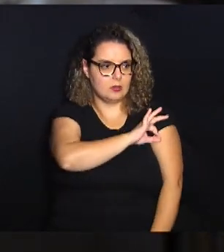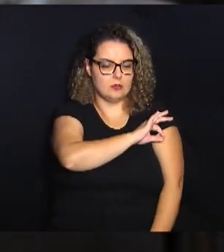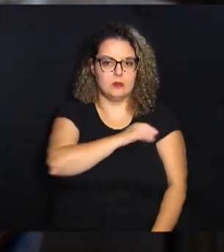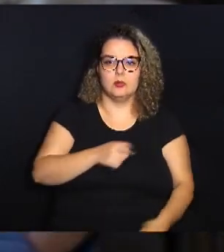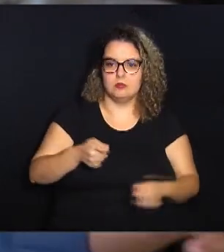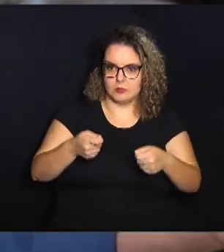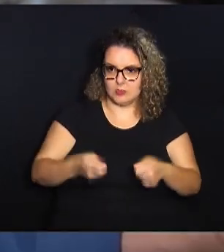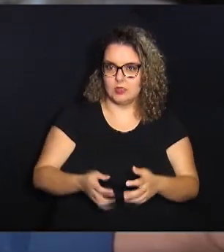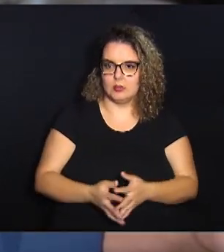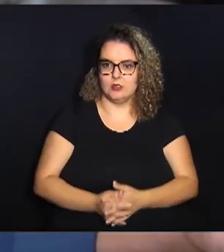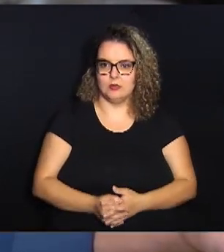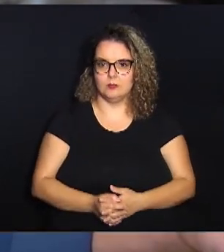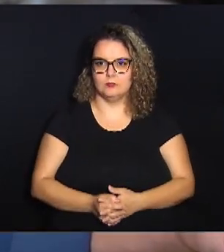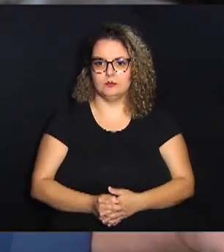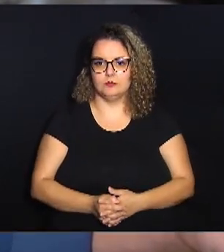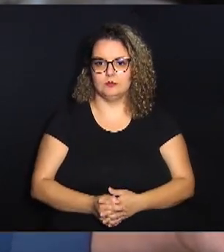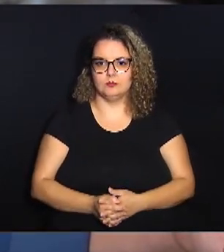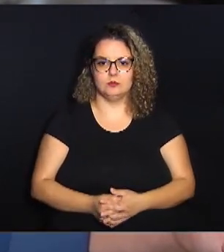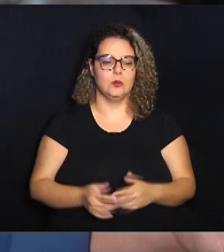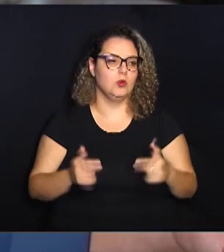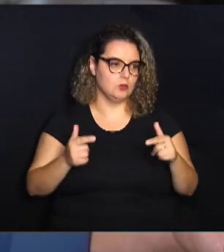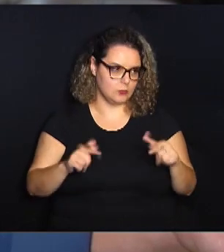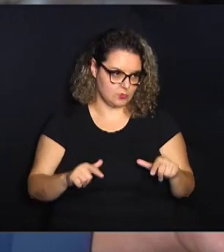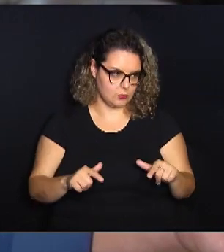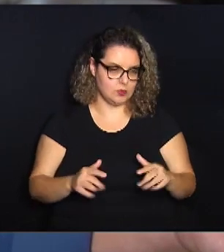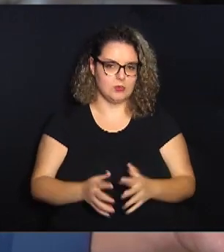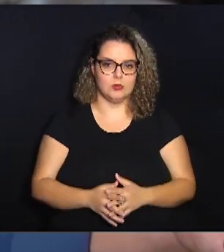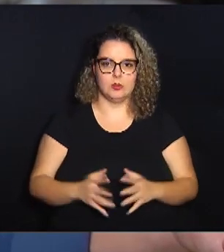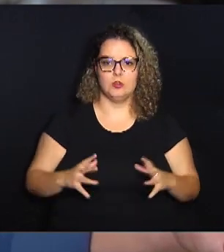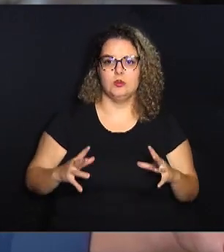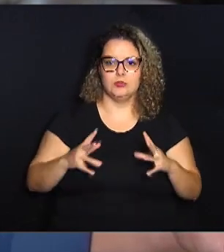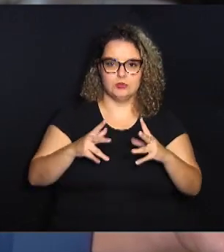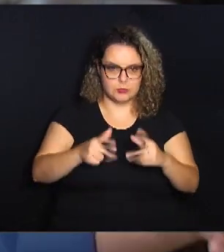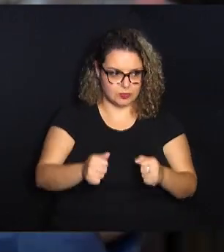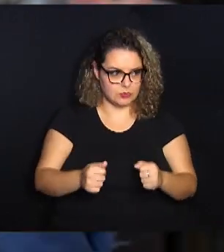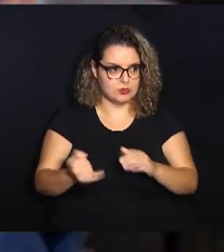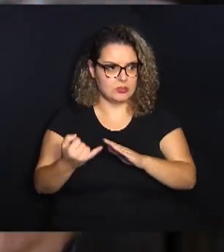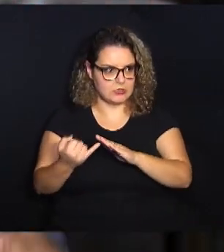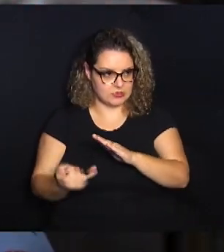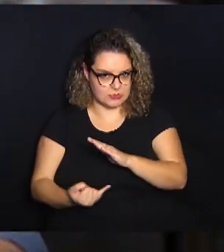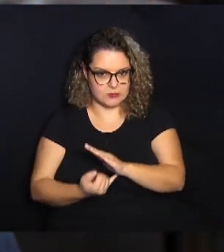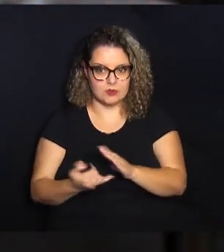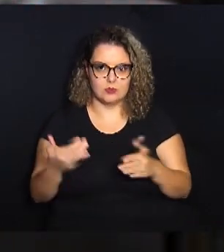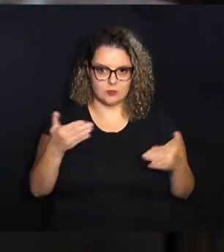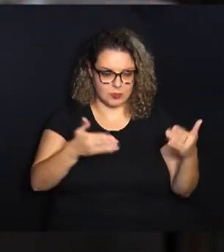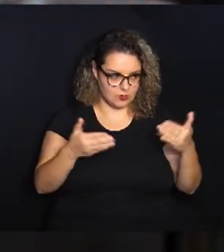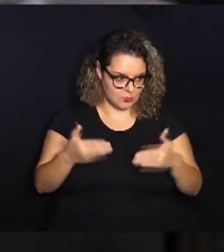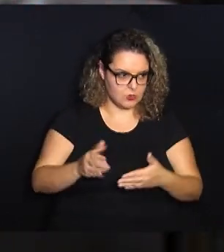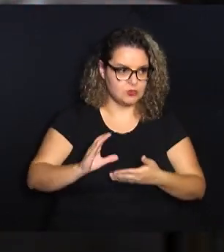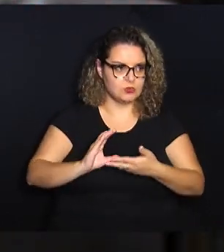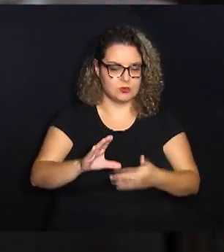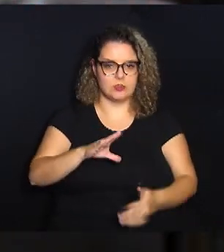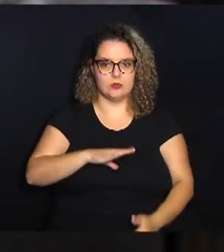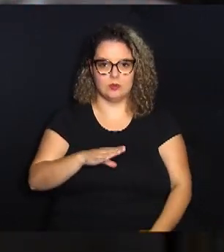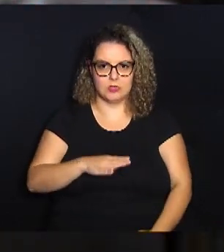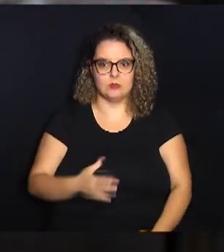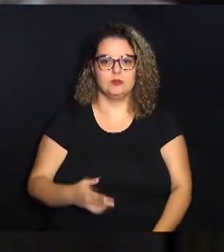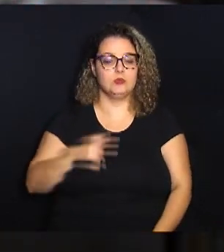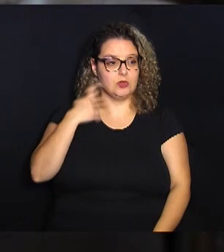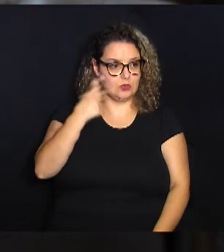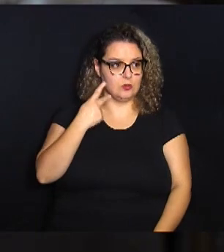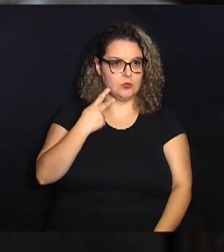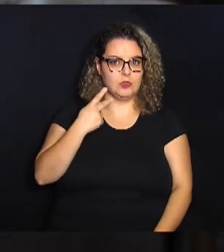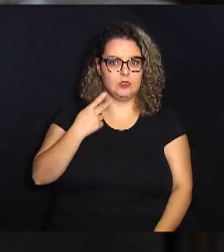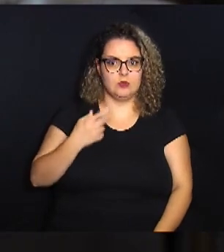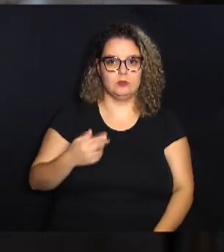instalado um local com todas as entidades que participam do Conselho Municipal de Política sobre